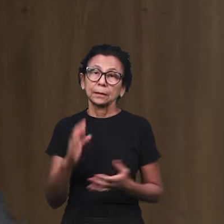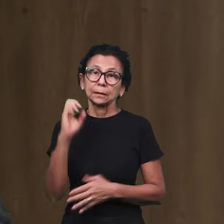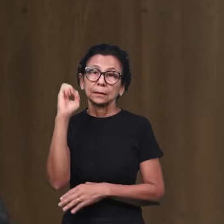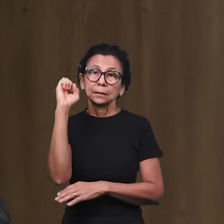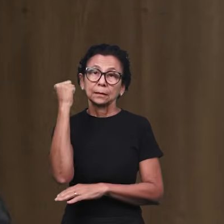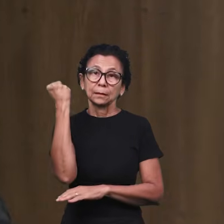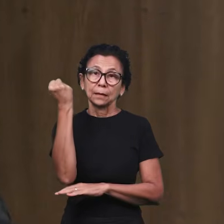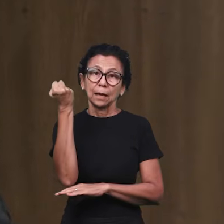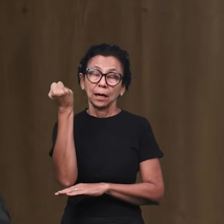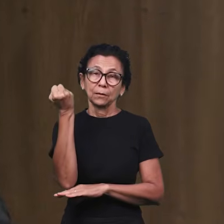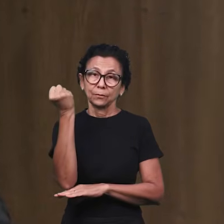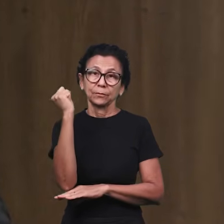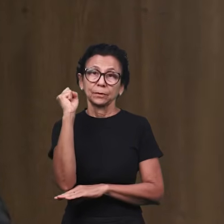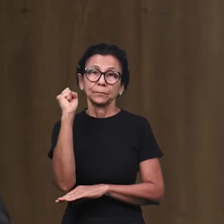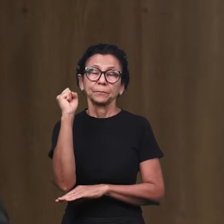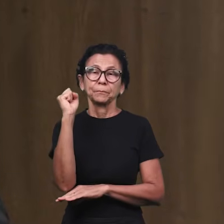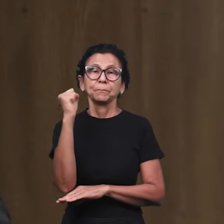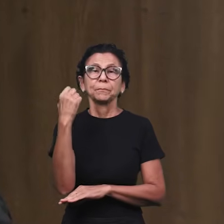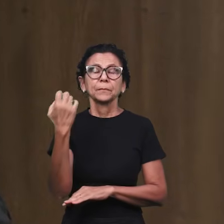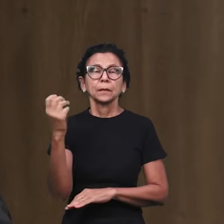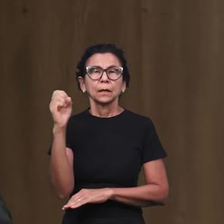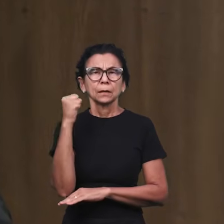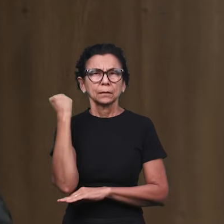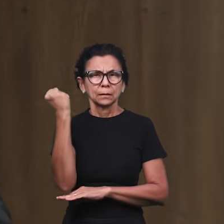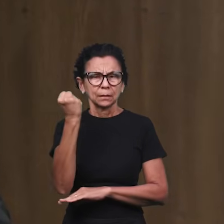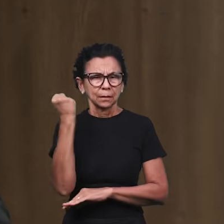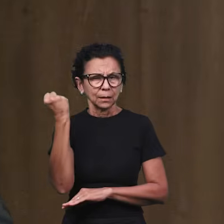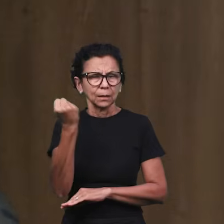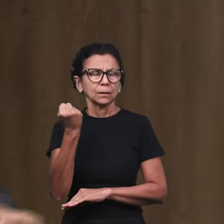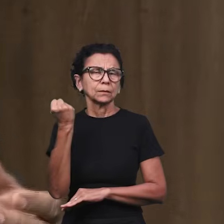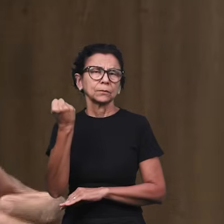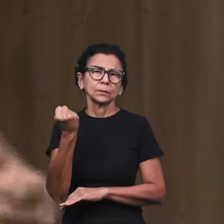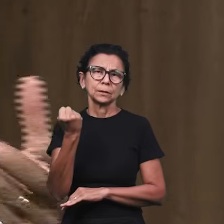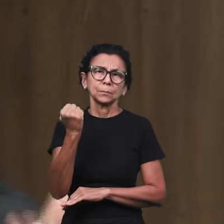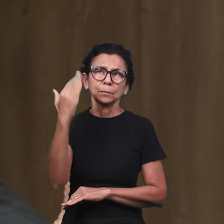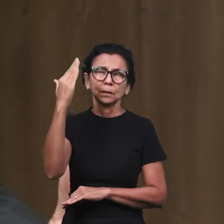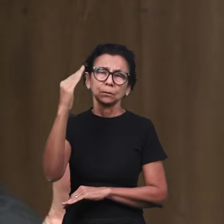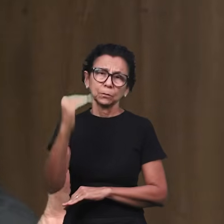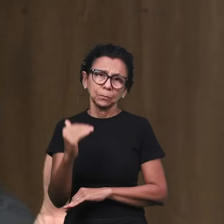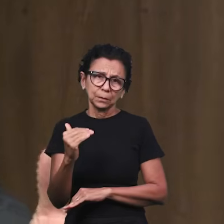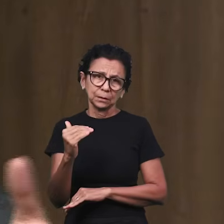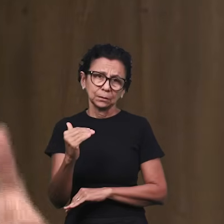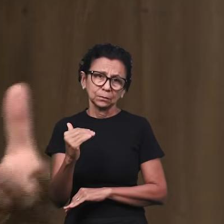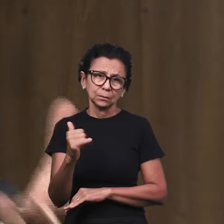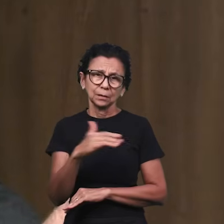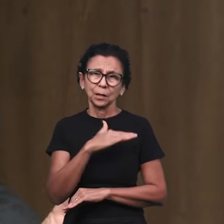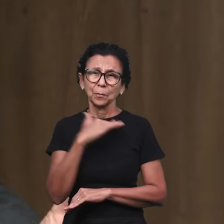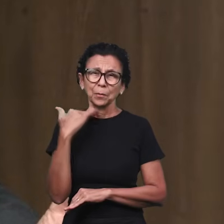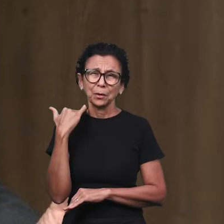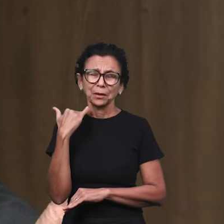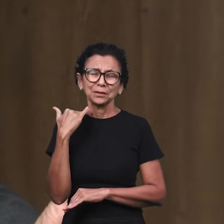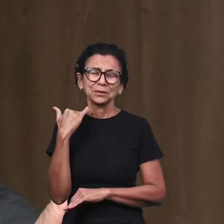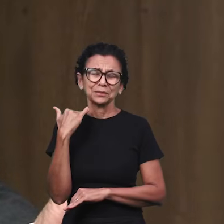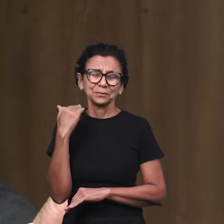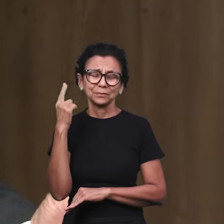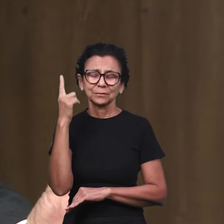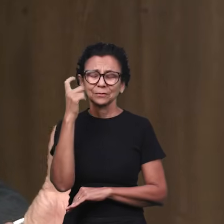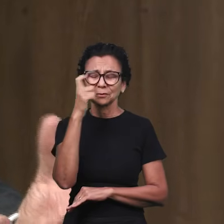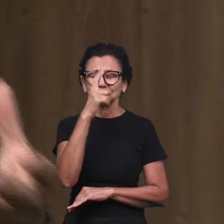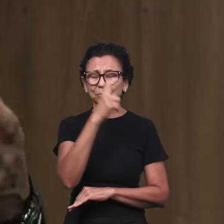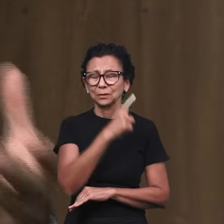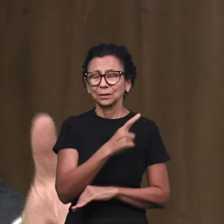gravidade. A morte é sempre algo bastante traumático, em qualquer que seja a